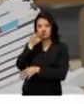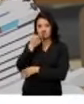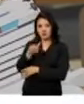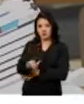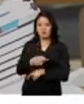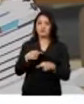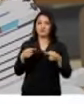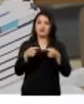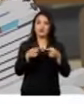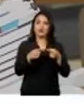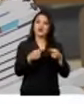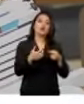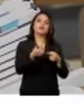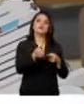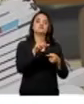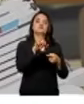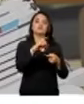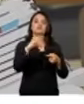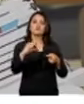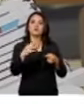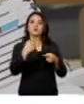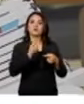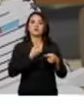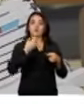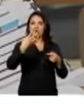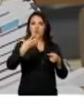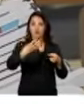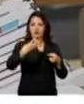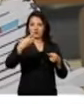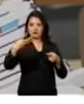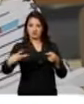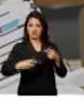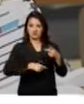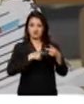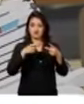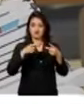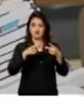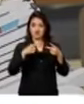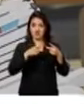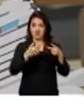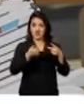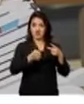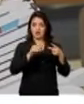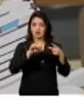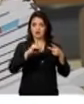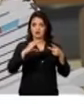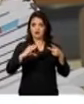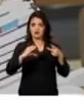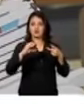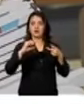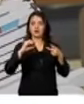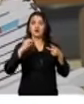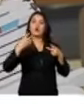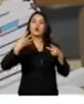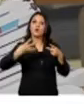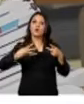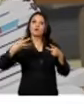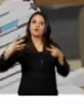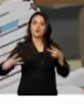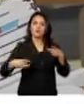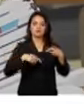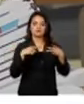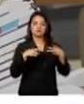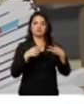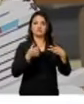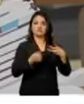de constitucionalidade 43, a declaratória de constitucionalidade 44 e a declaratória